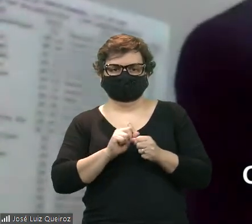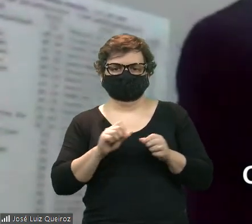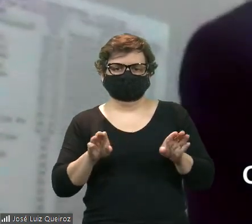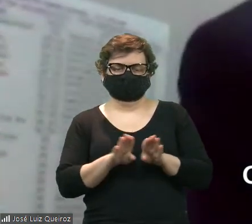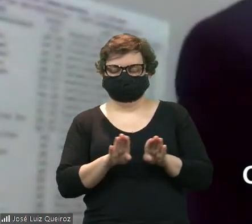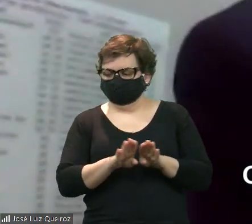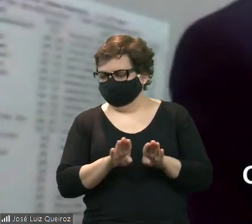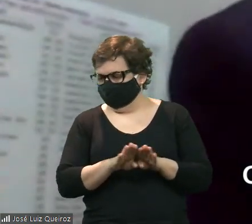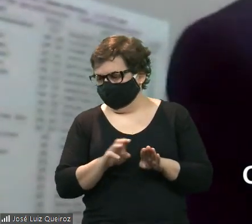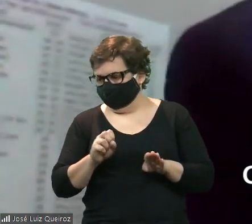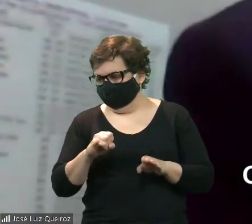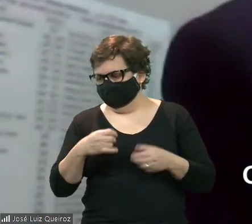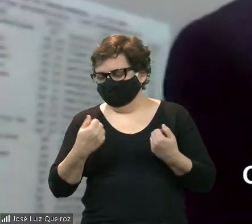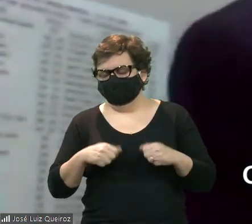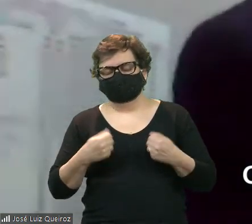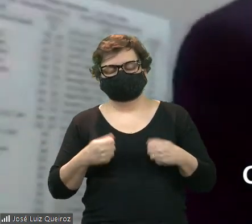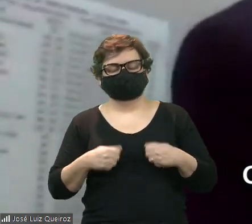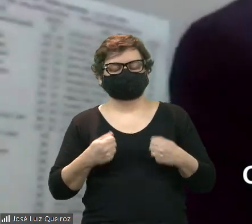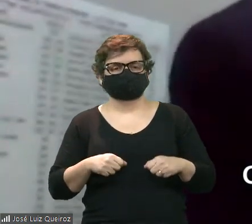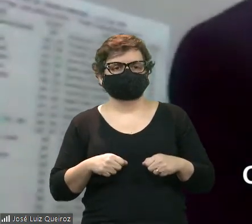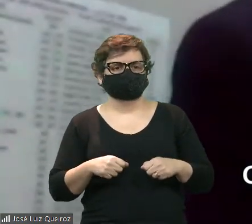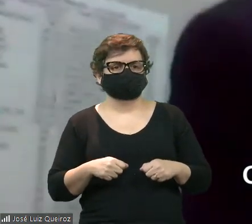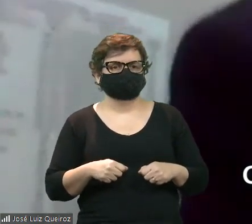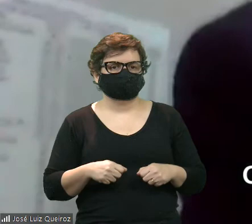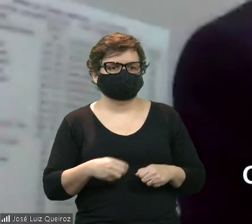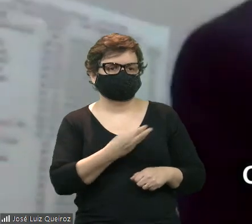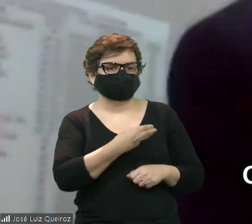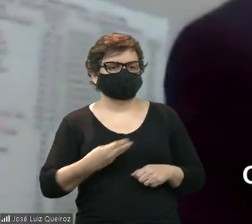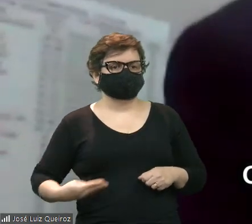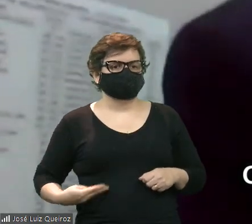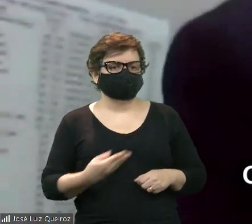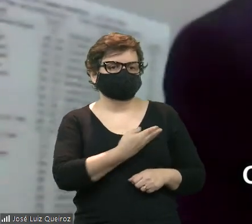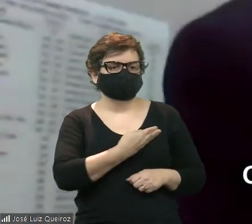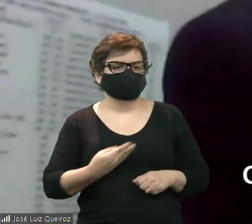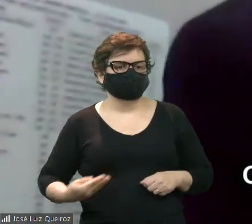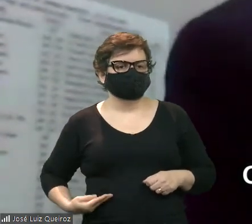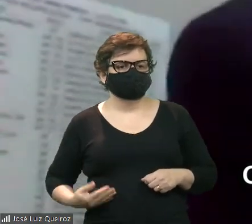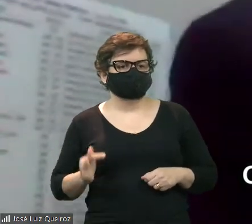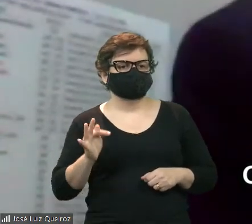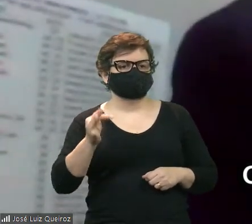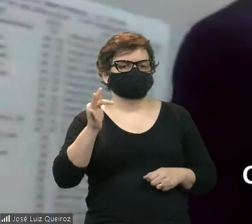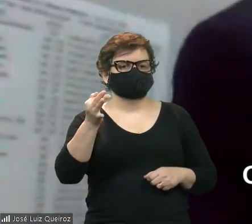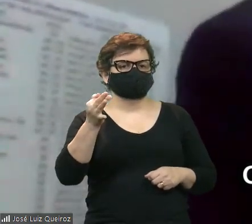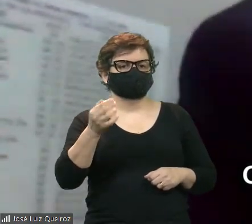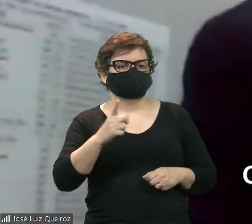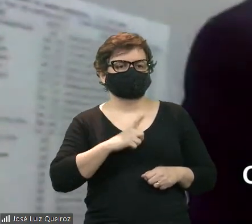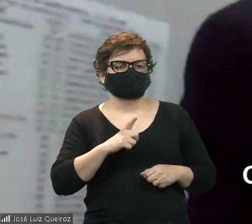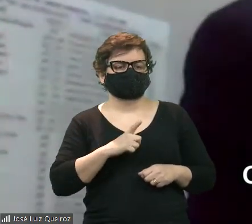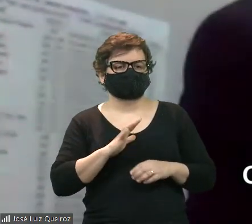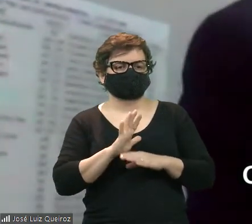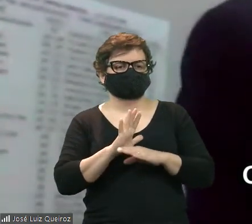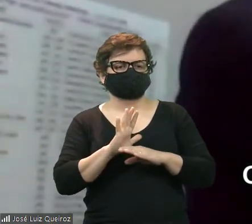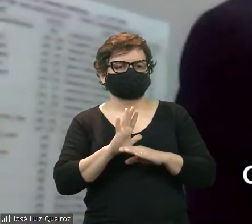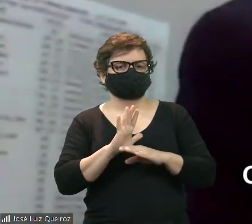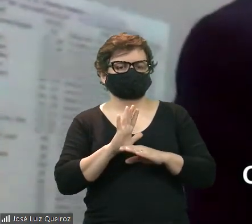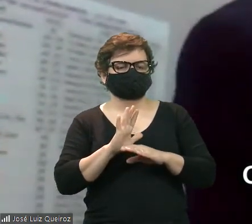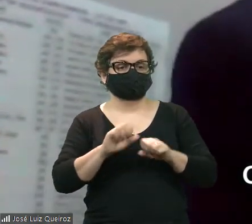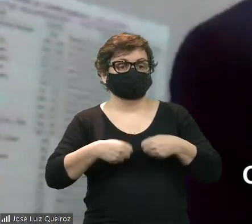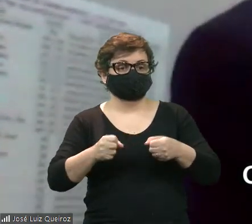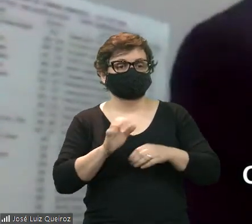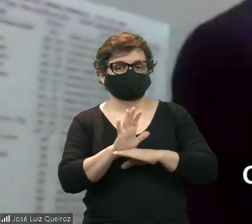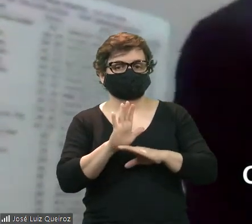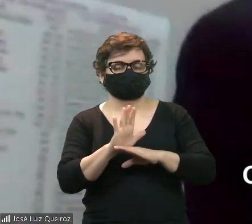precisar, ele está, o Ministério Público Federal tem dá total apoio a esse projeto,